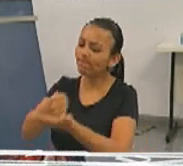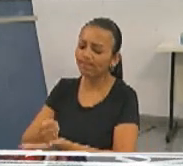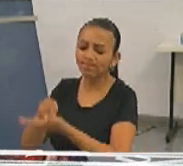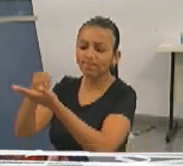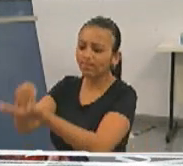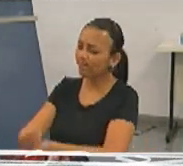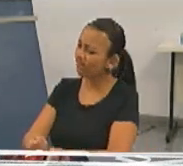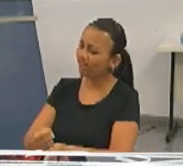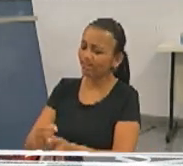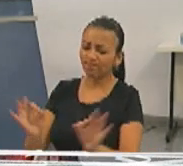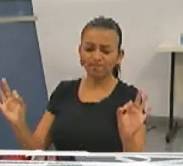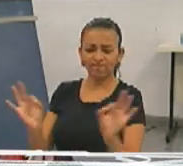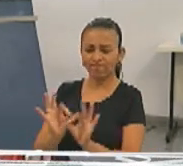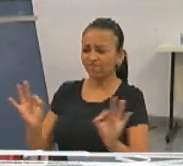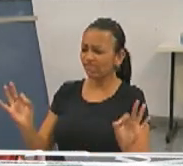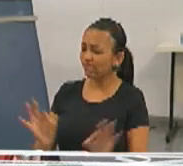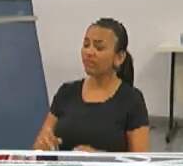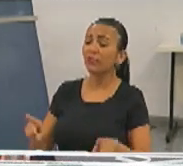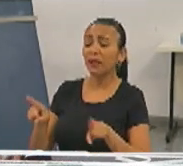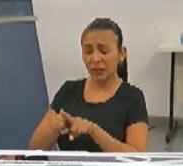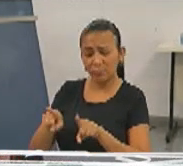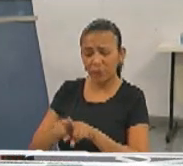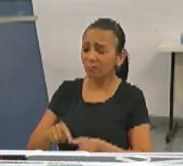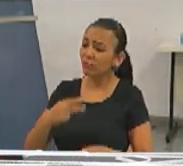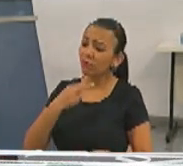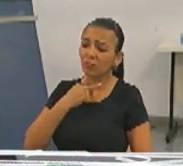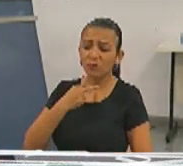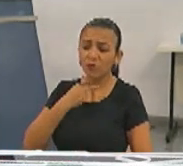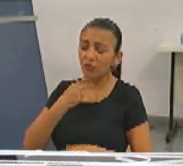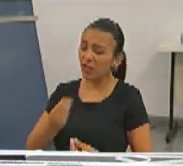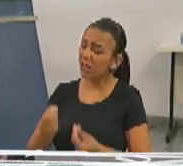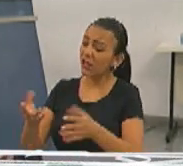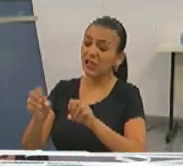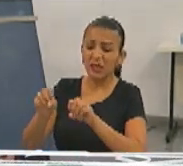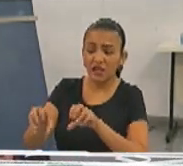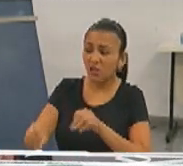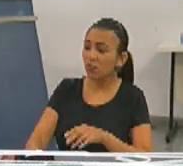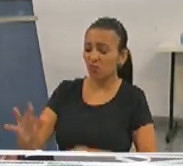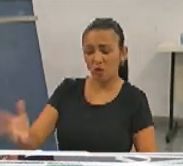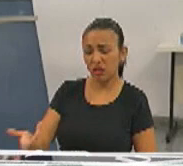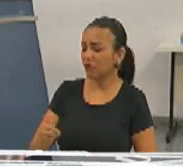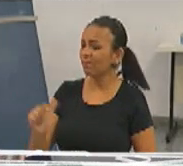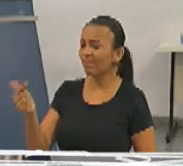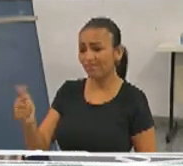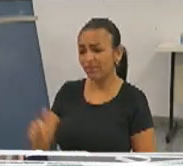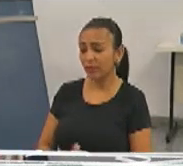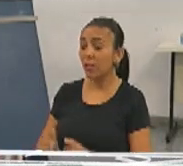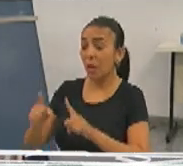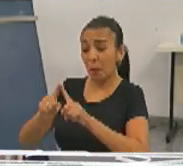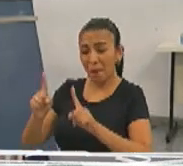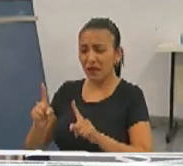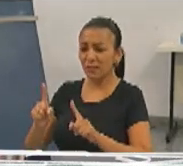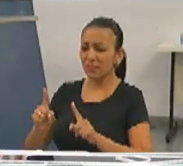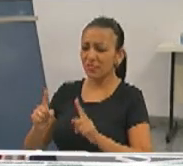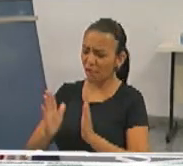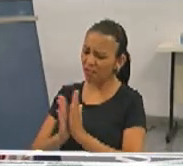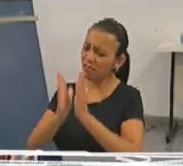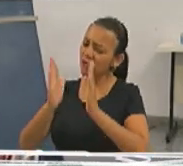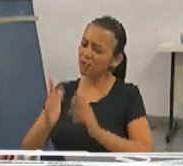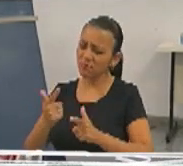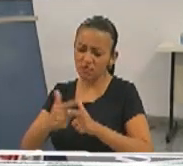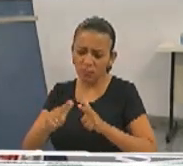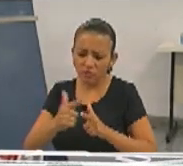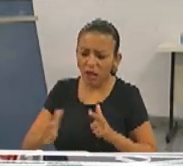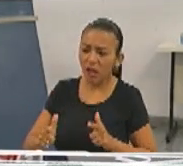excelência, consequentemente, não podendo dar um ensino de qualidade. Entretanto, enfrentamos os problemas